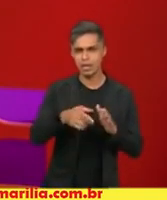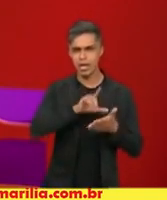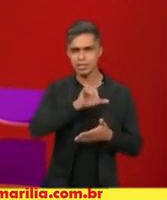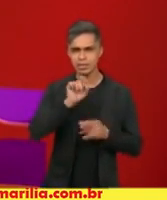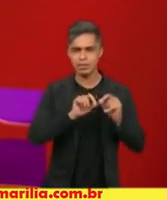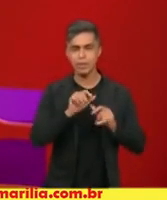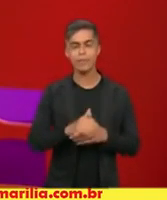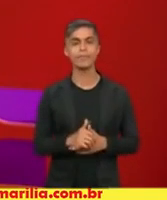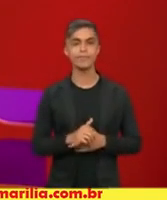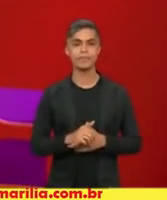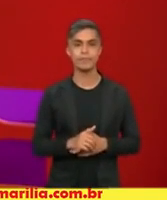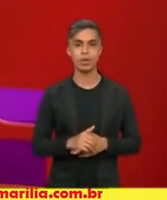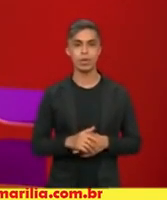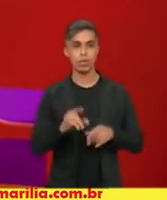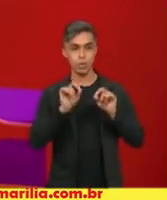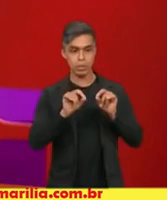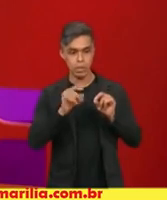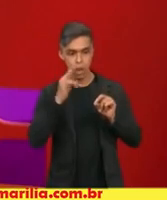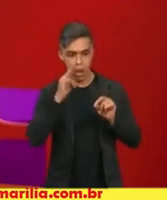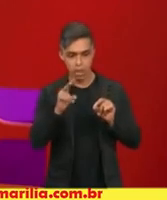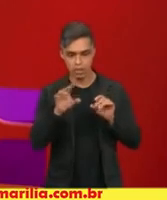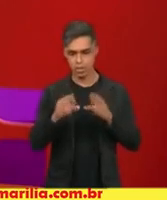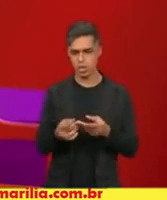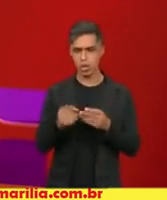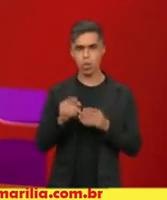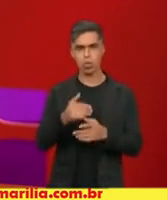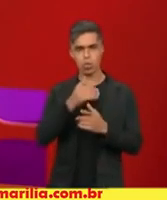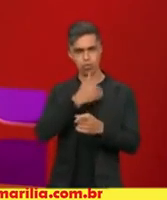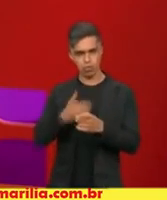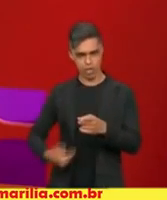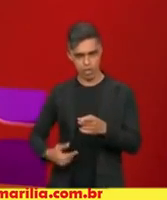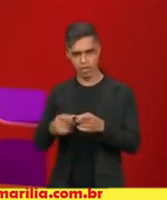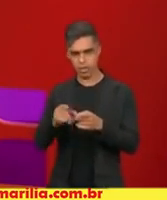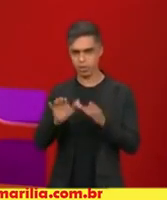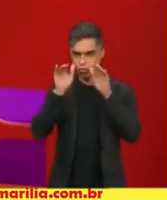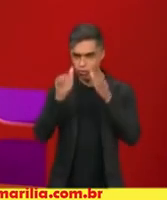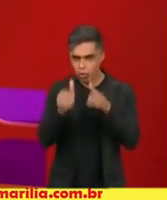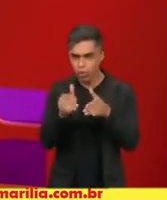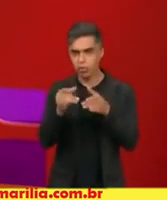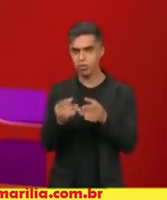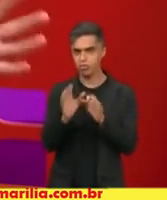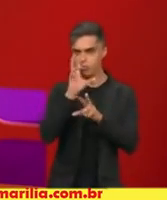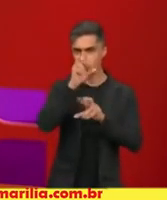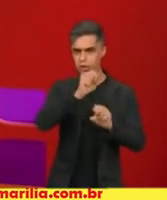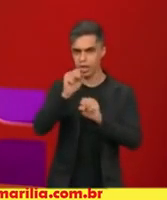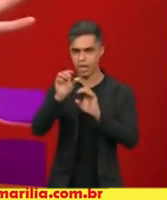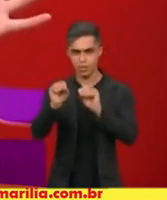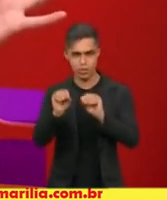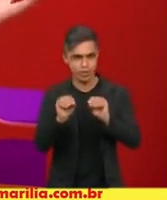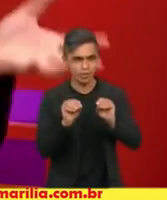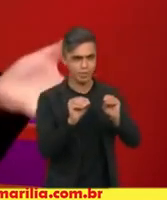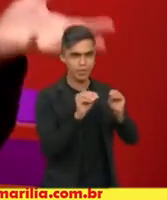Mas o que qualifica a passagem de uma hegemonia a outra no plano global é justamente o deslocamento